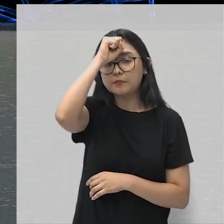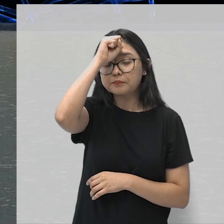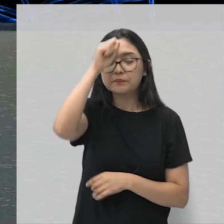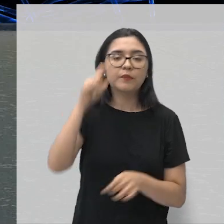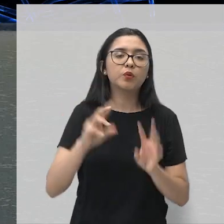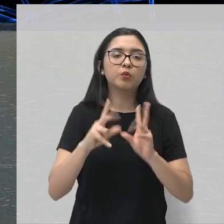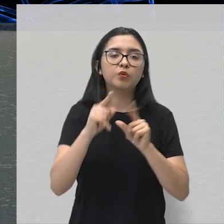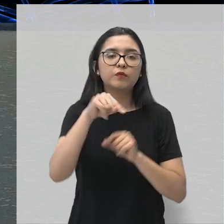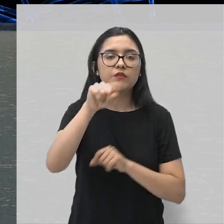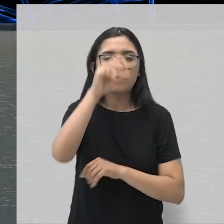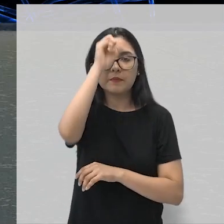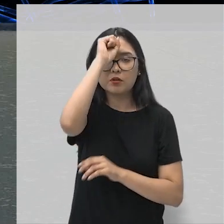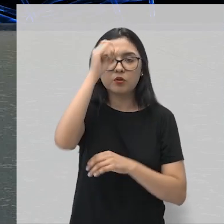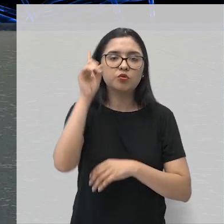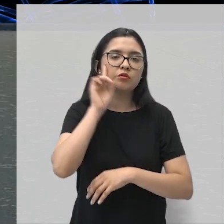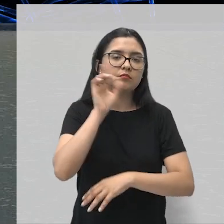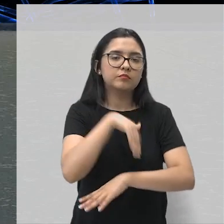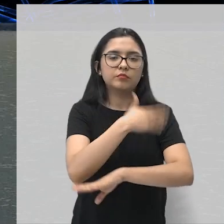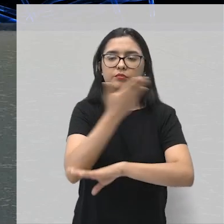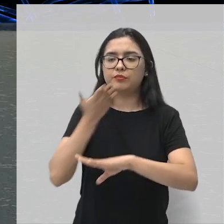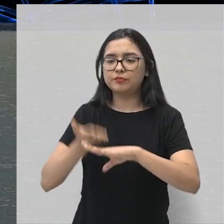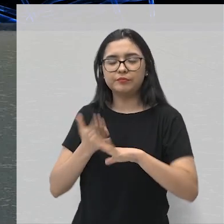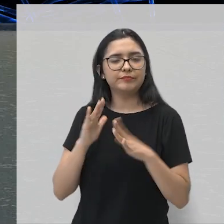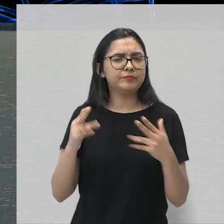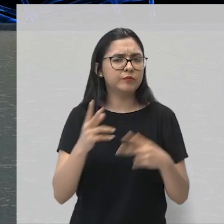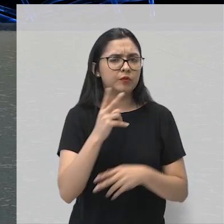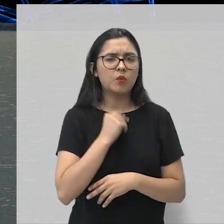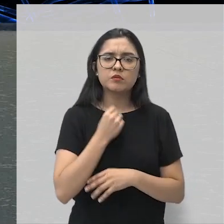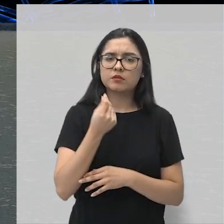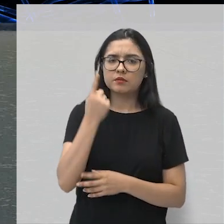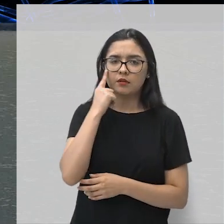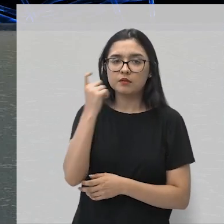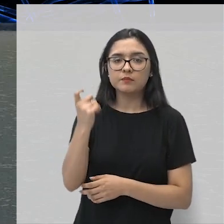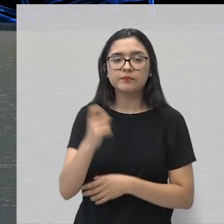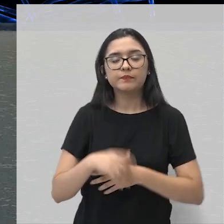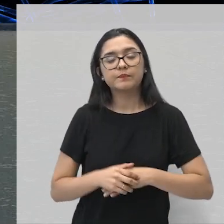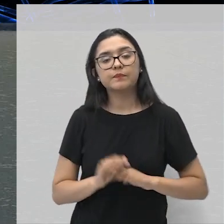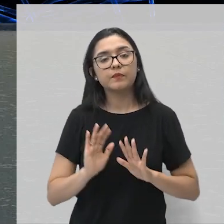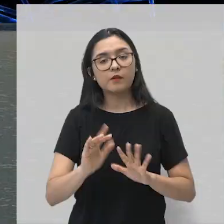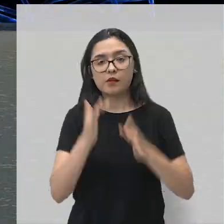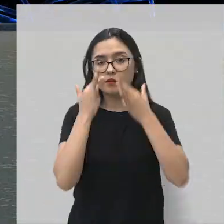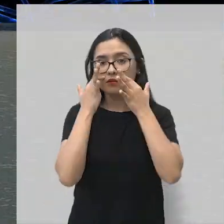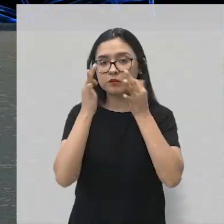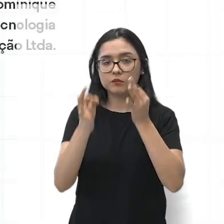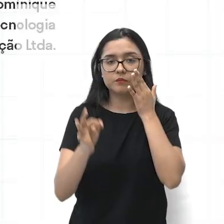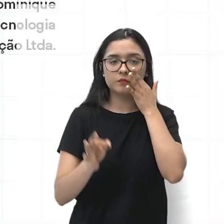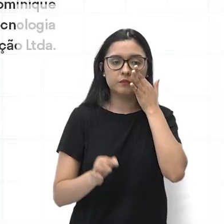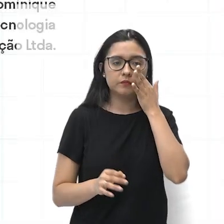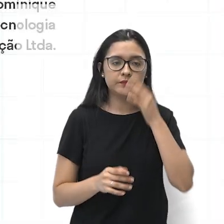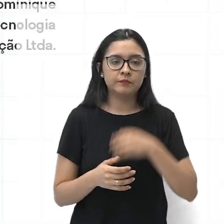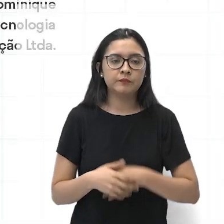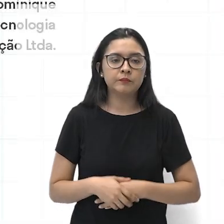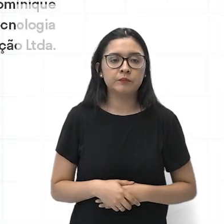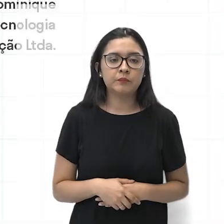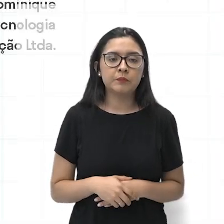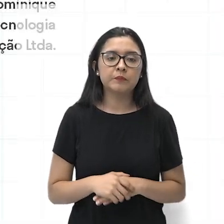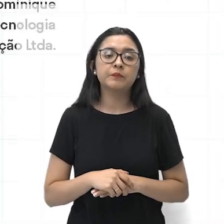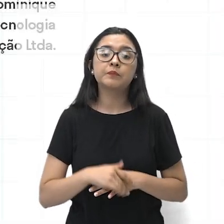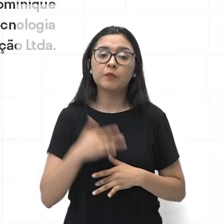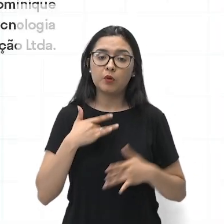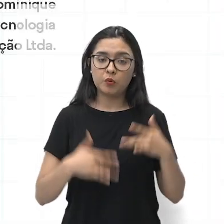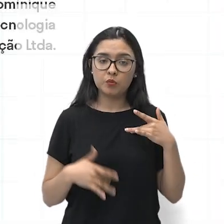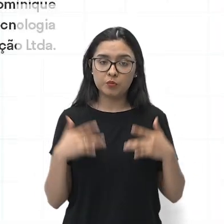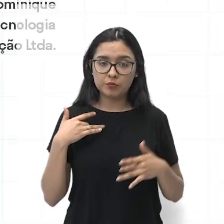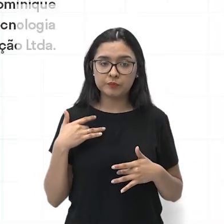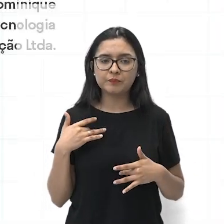tudo aquilo que você aprendeu durante o dia. Olha só que interessante. E atenção, né? Os